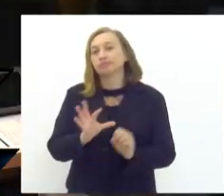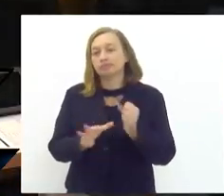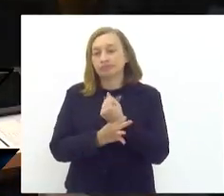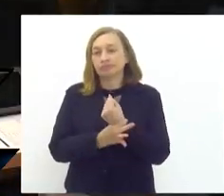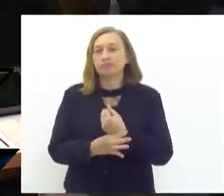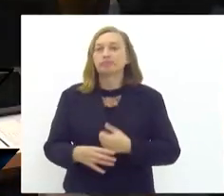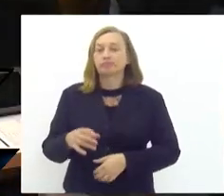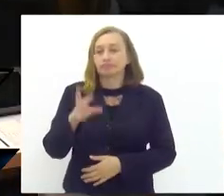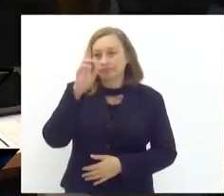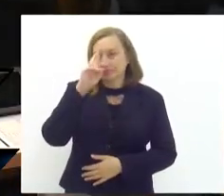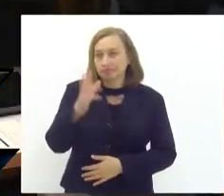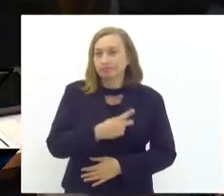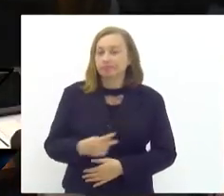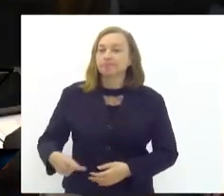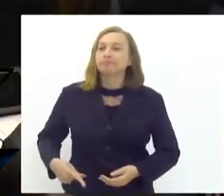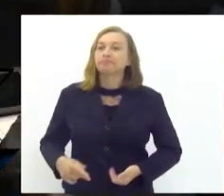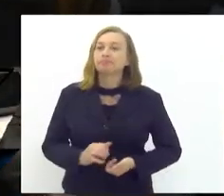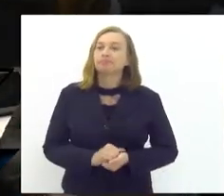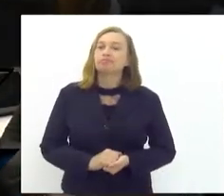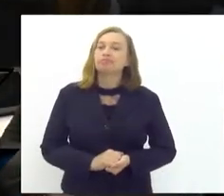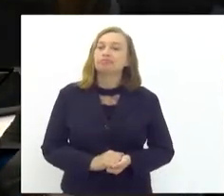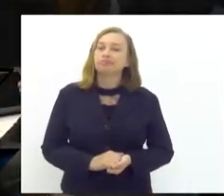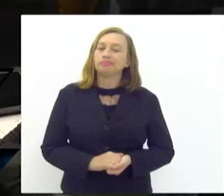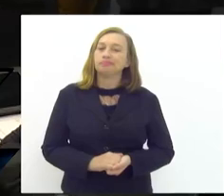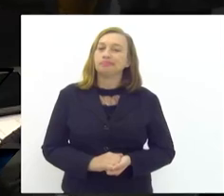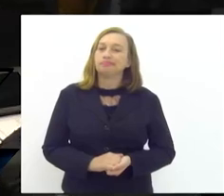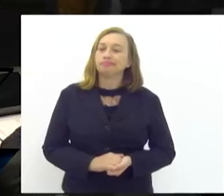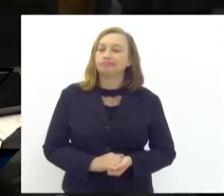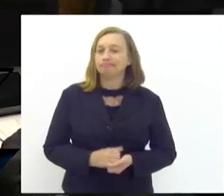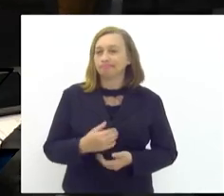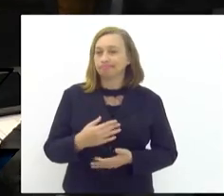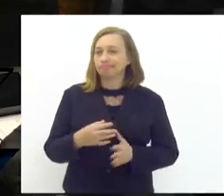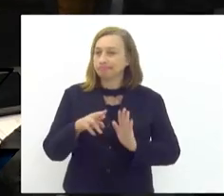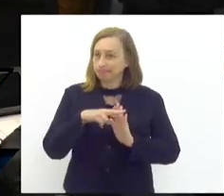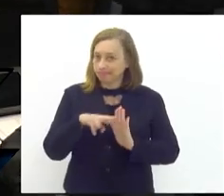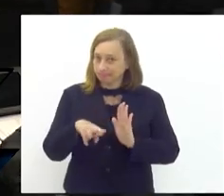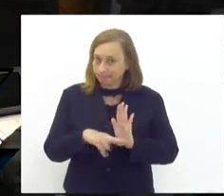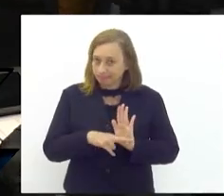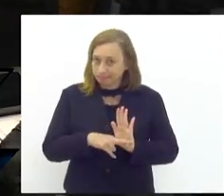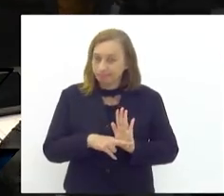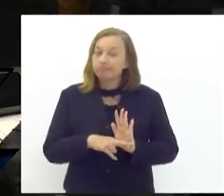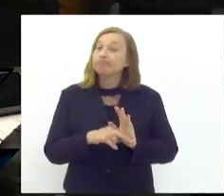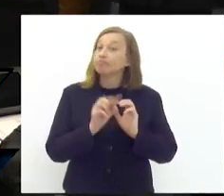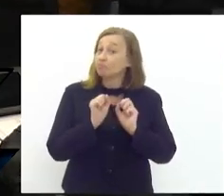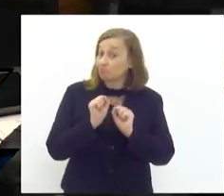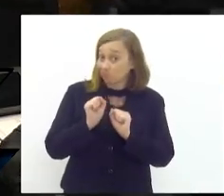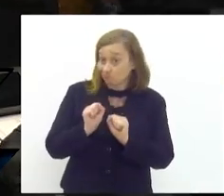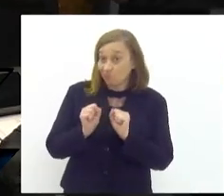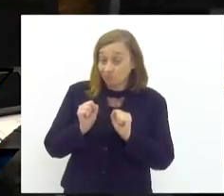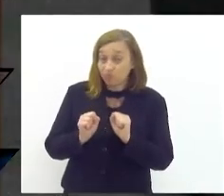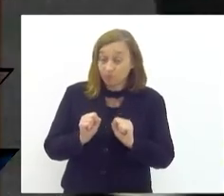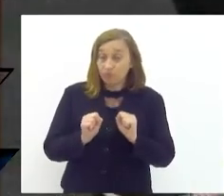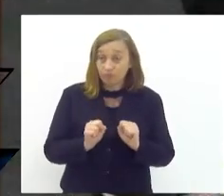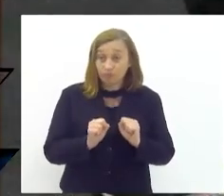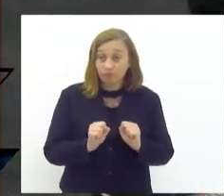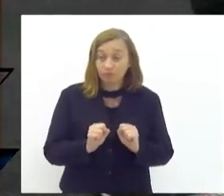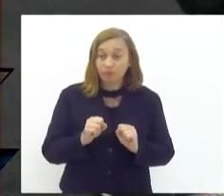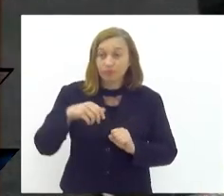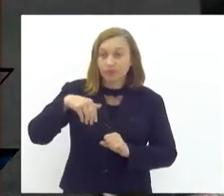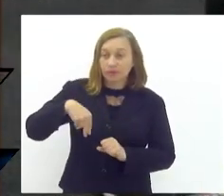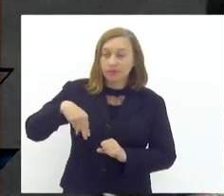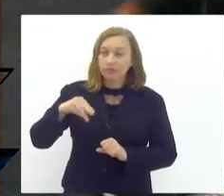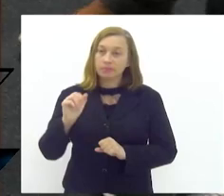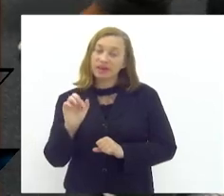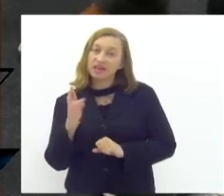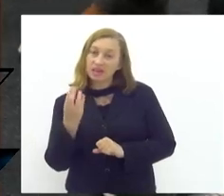Presidente é o Regimento a gente pode nosso Marquinhos pode